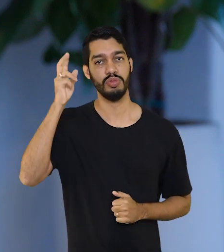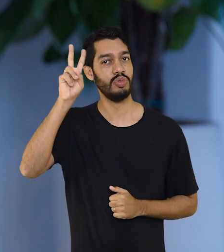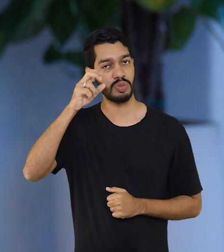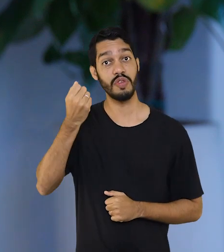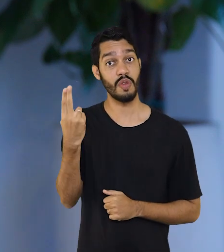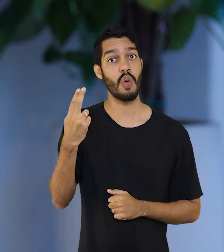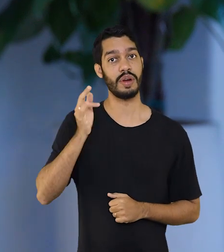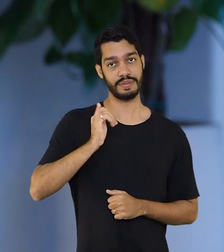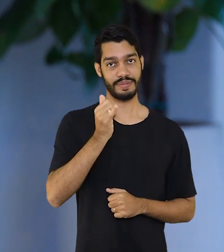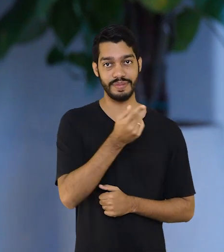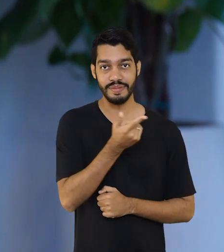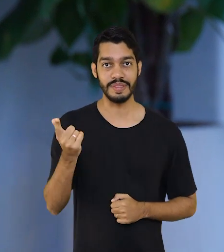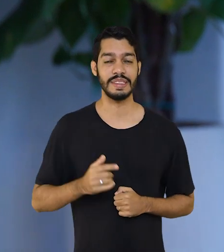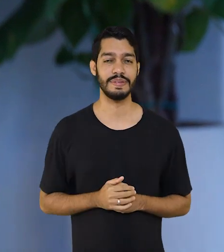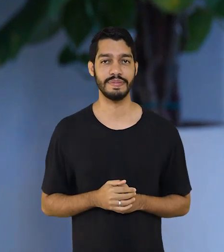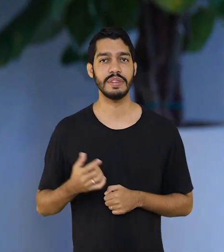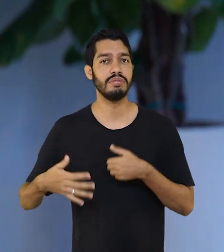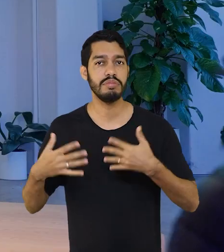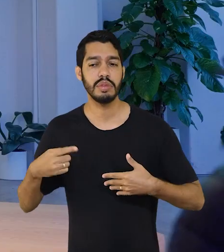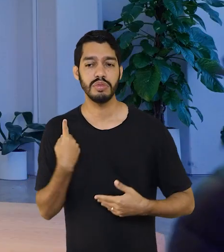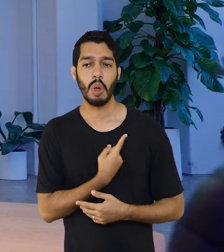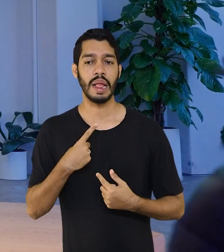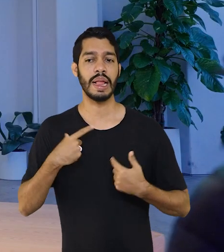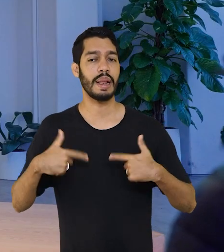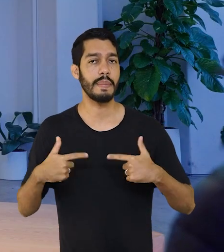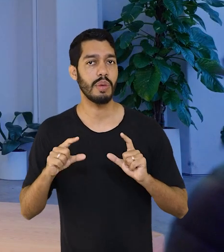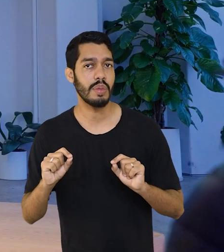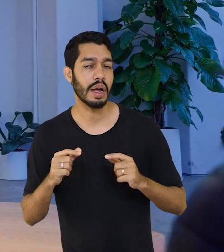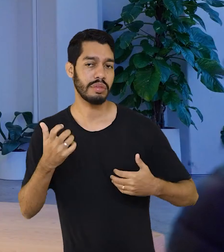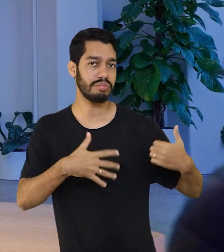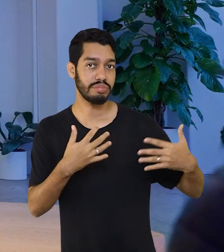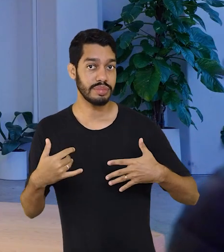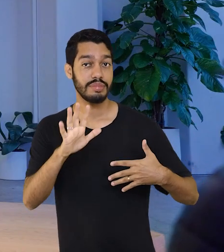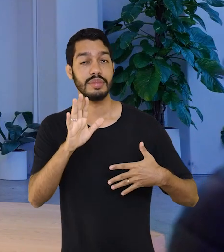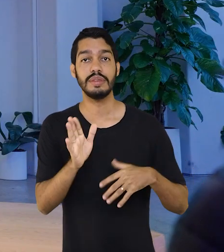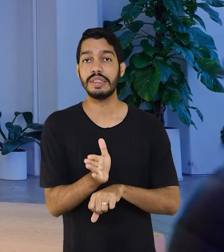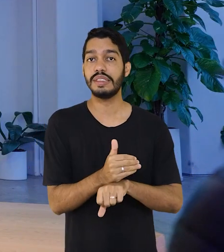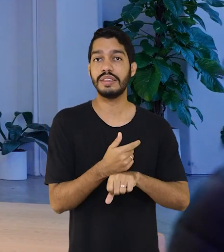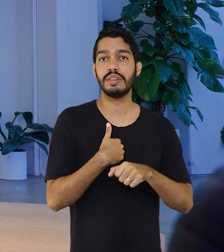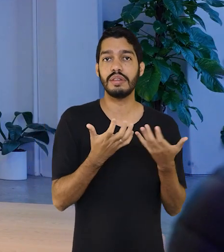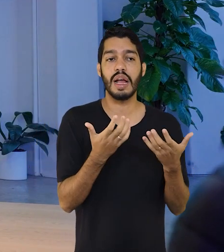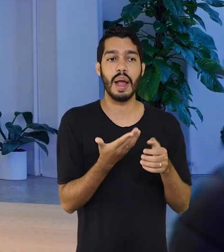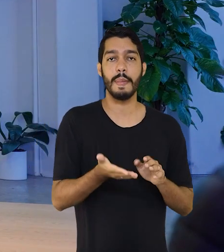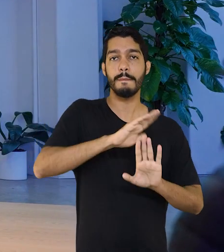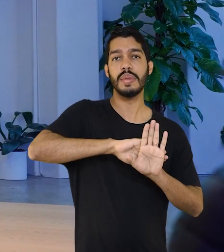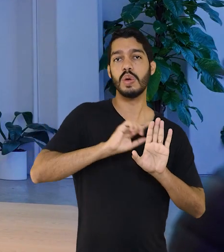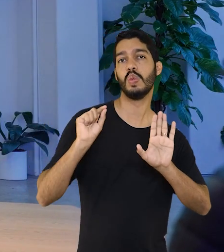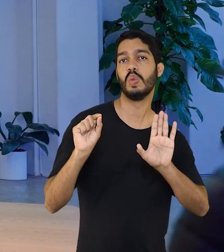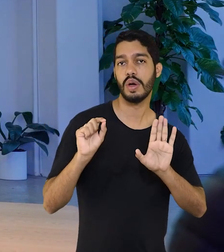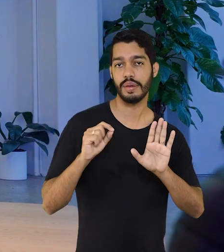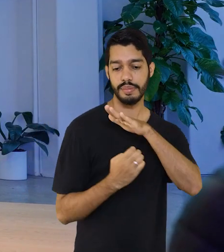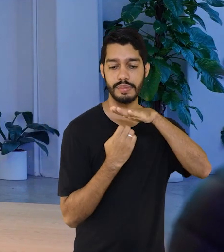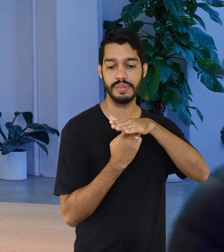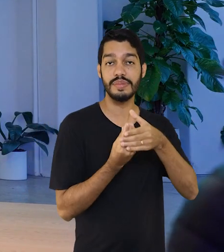que falar o que exatamente a Winning faz e tudo mais, eu queria muito contar um pouco os bastidores e a história por trás